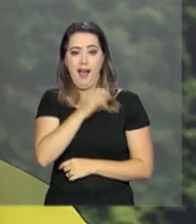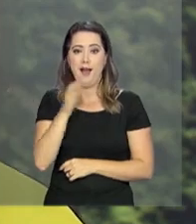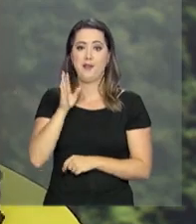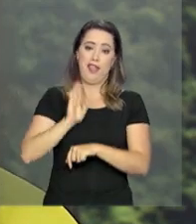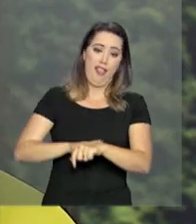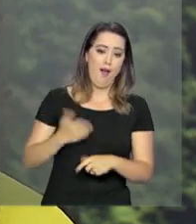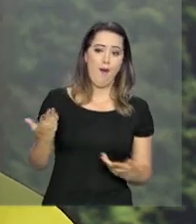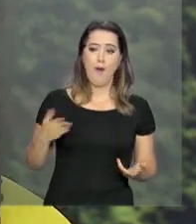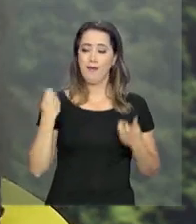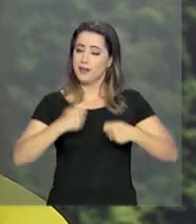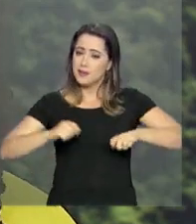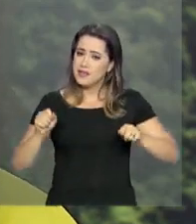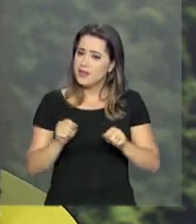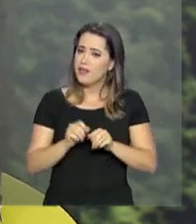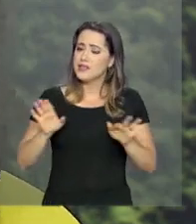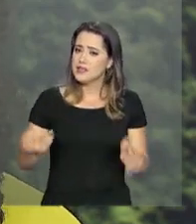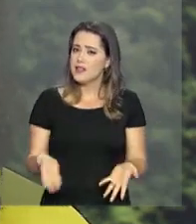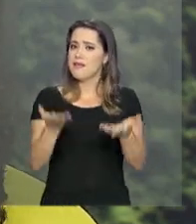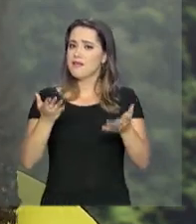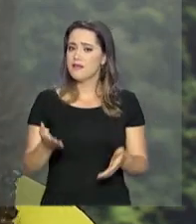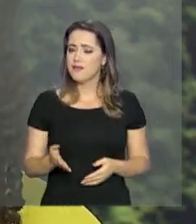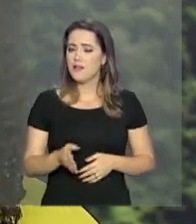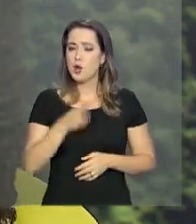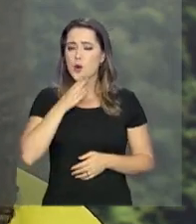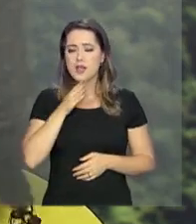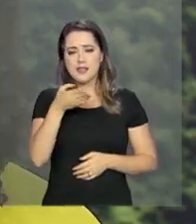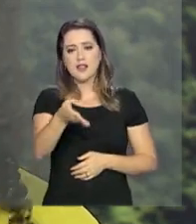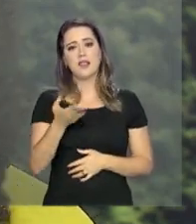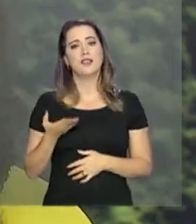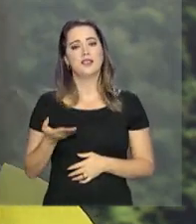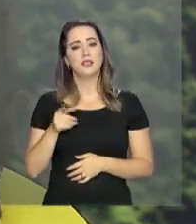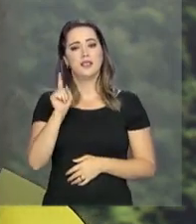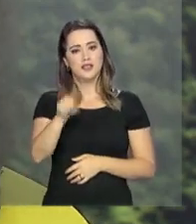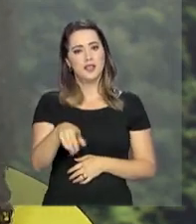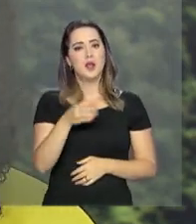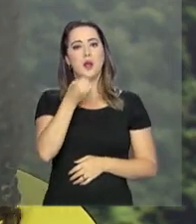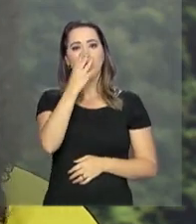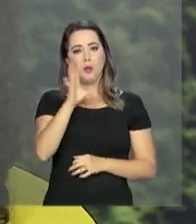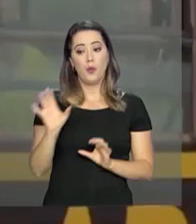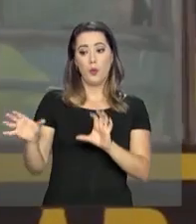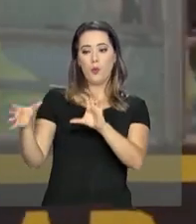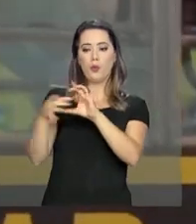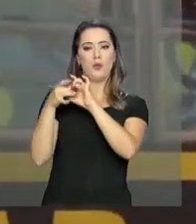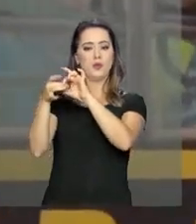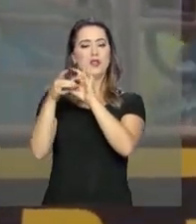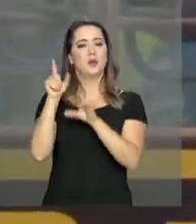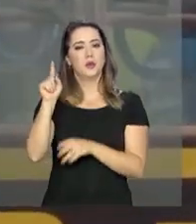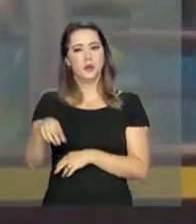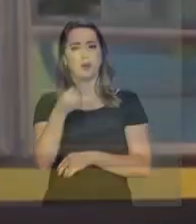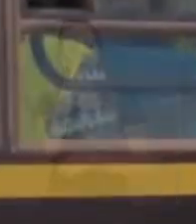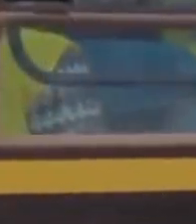improvisar e conhecer assim e se esse companheirismo de equipe é muito bom fortalece muito